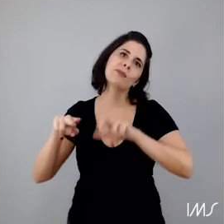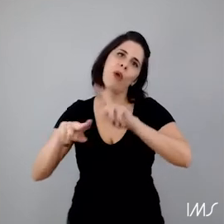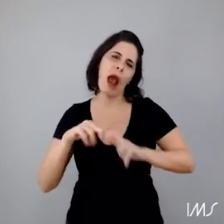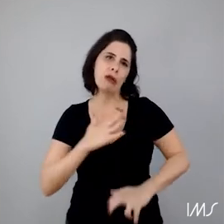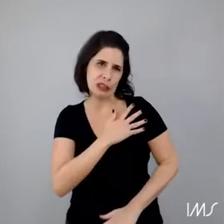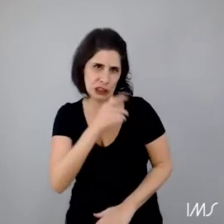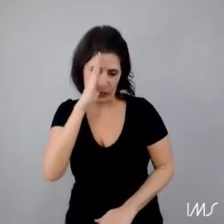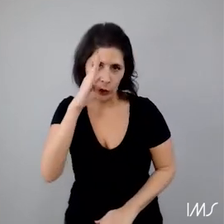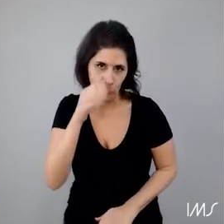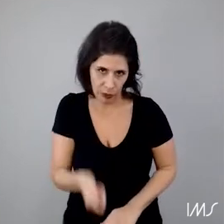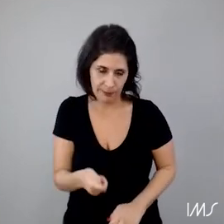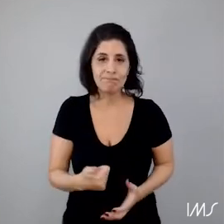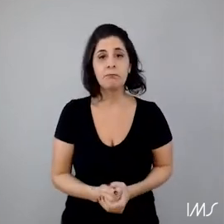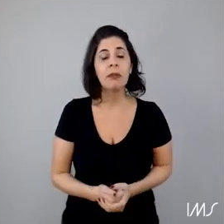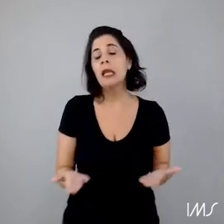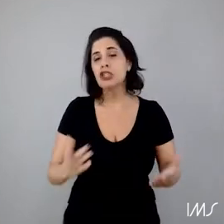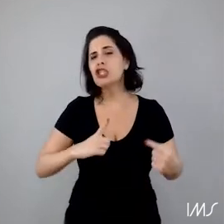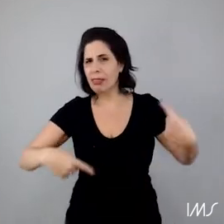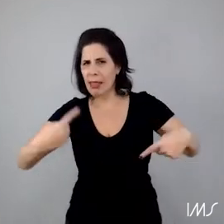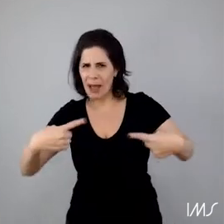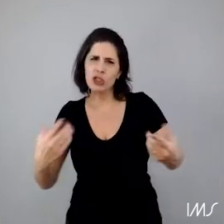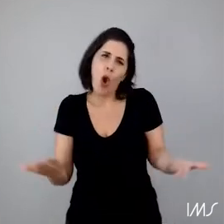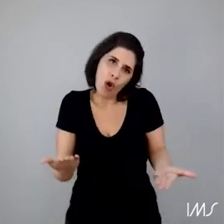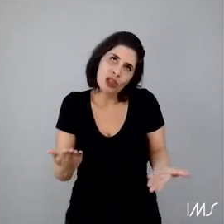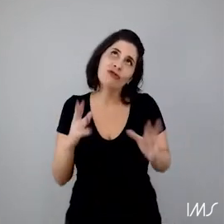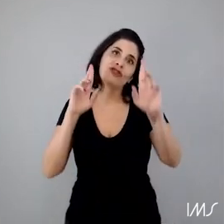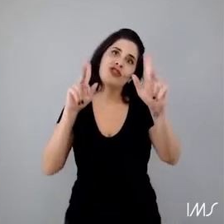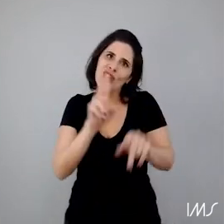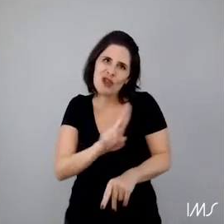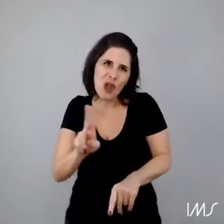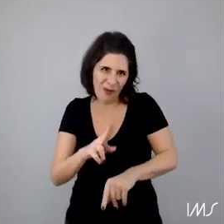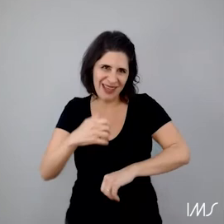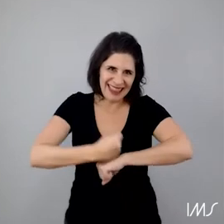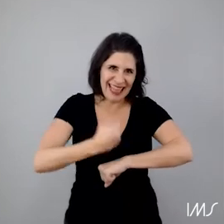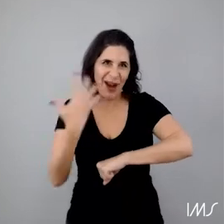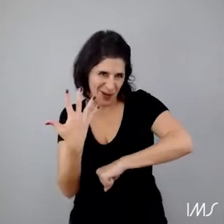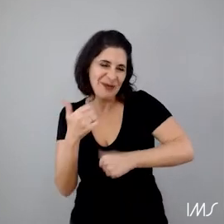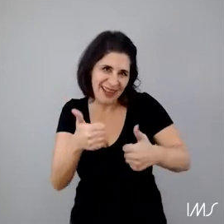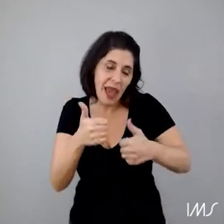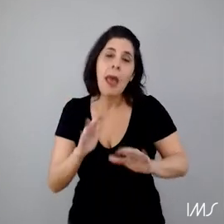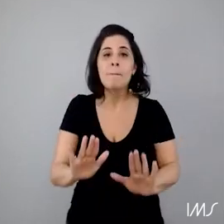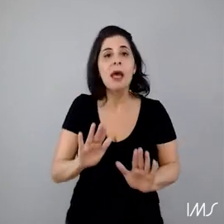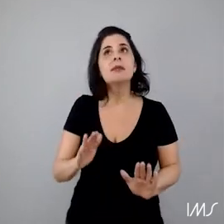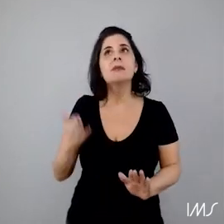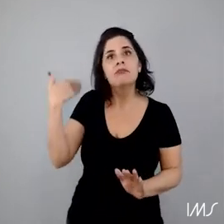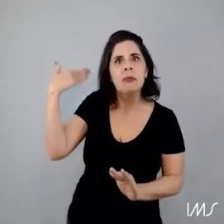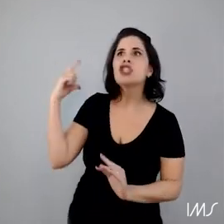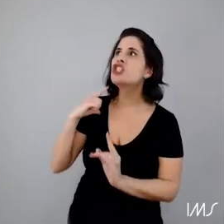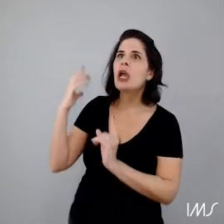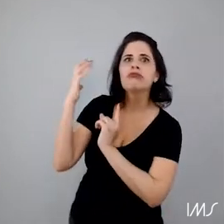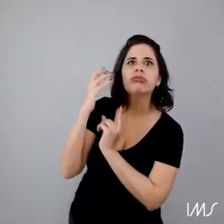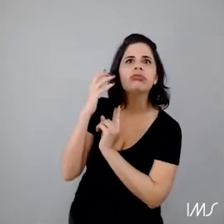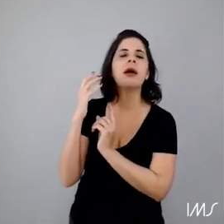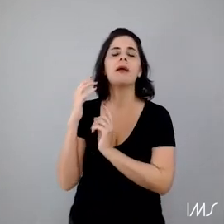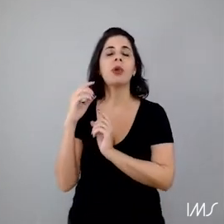se inspirava, as parcerias que você antes descreveu e as ações que aconteceram então em São Paulo, mesmo diversas em sua finalidade, né? Que